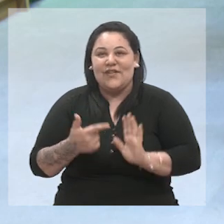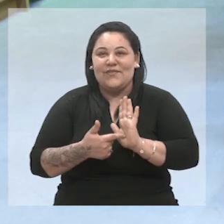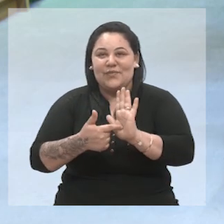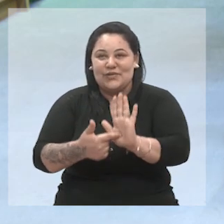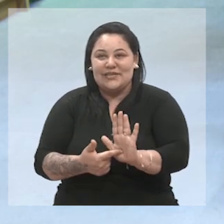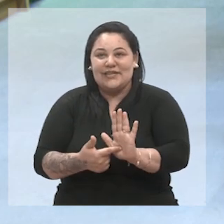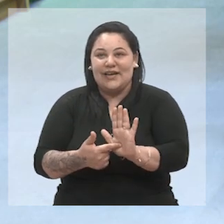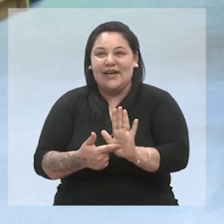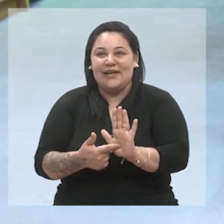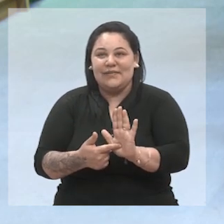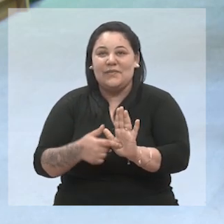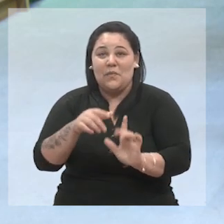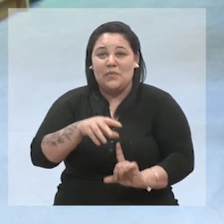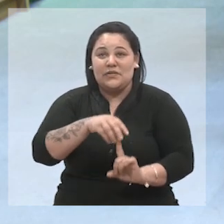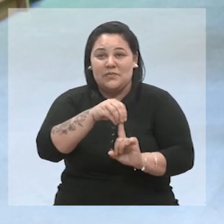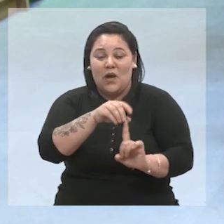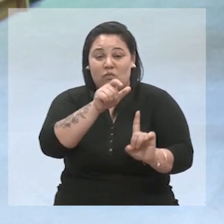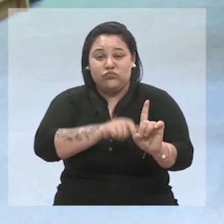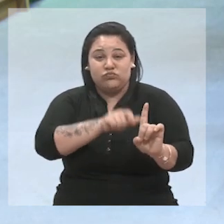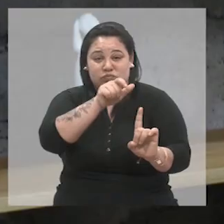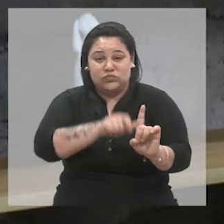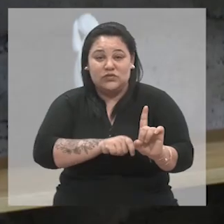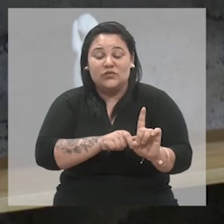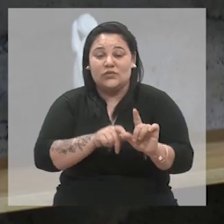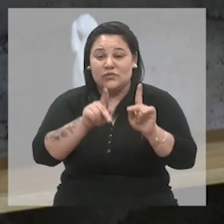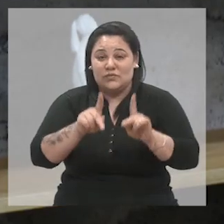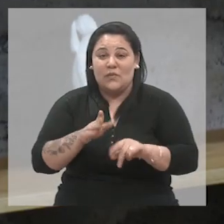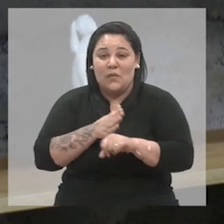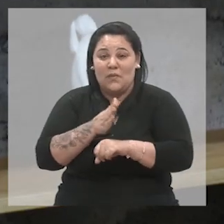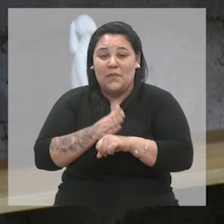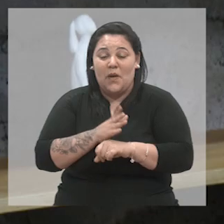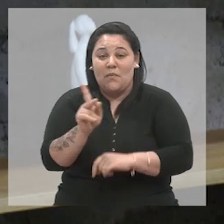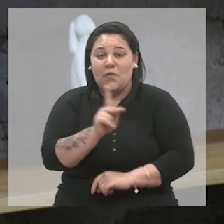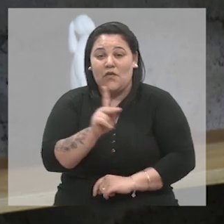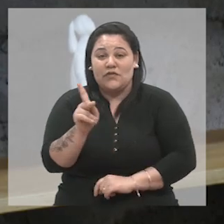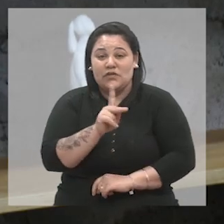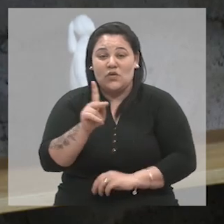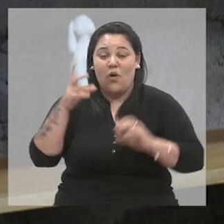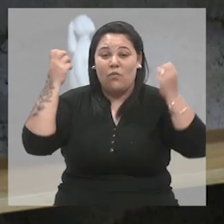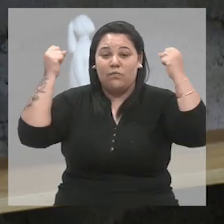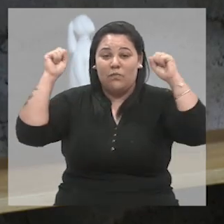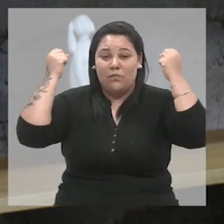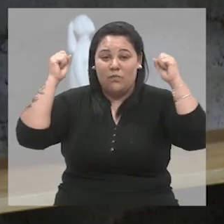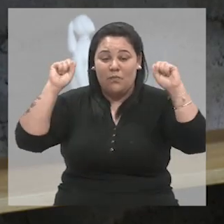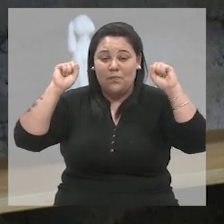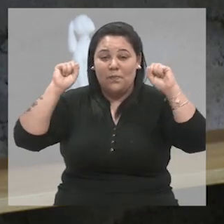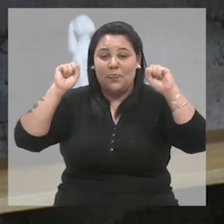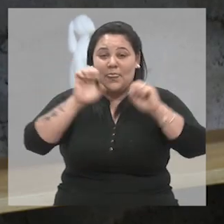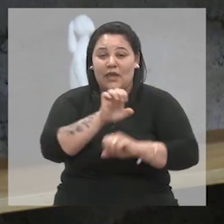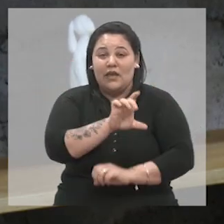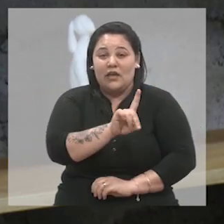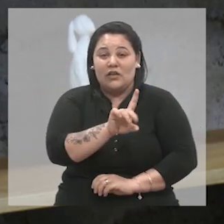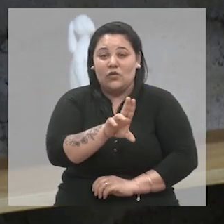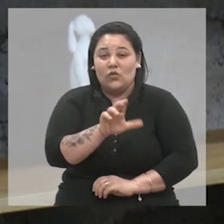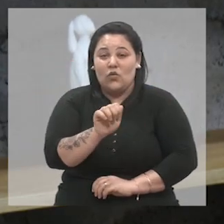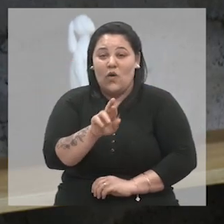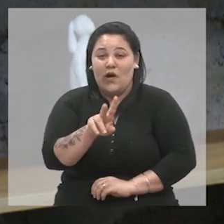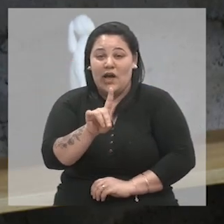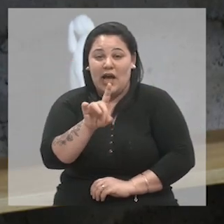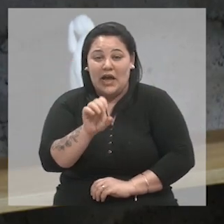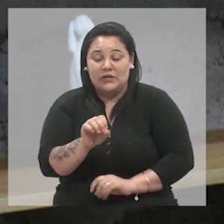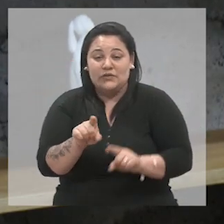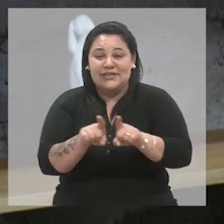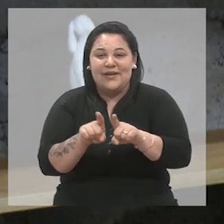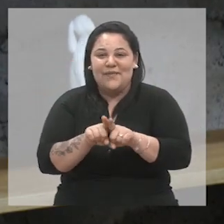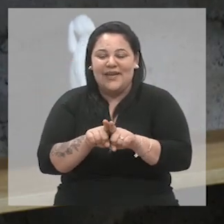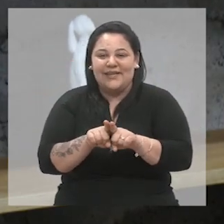trazer uma das referências desse esporte aqui em Caxias do Sul, o professor de Educação Física, o Eduardo Rodrigues